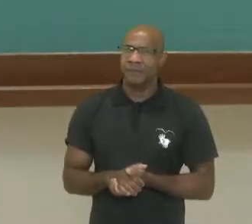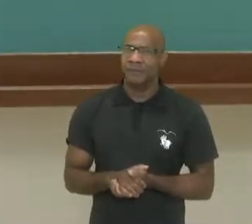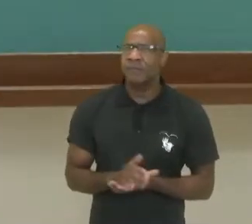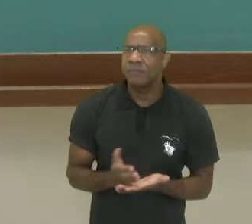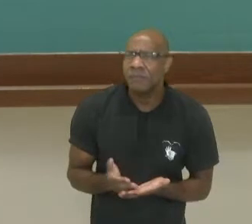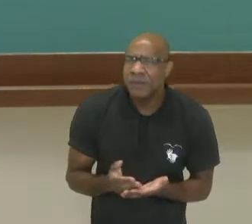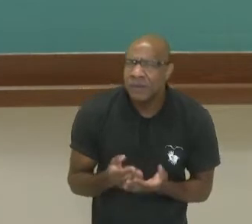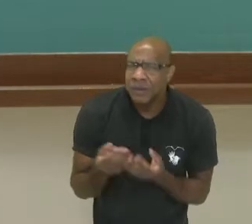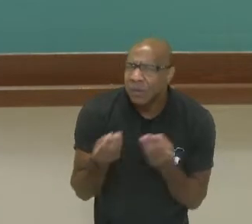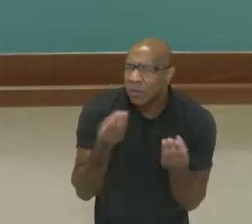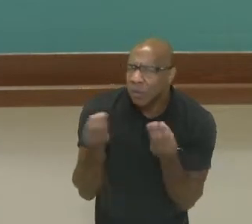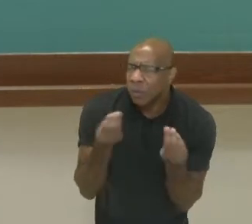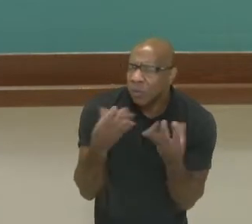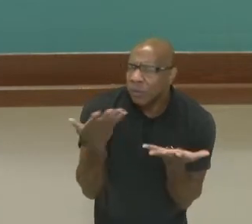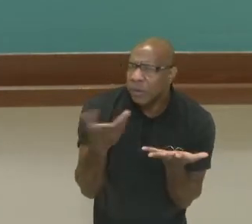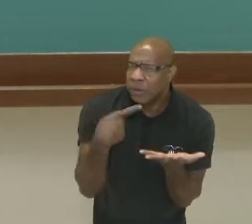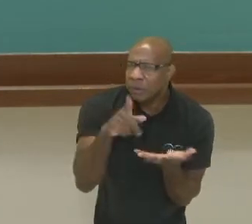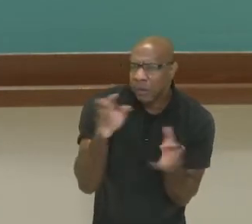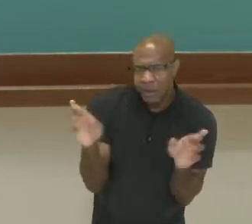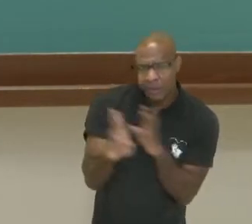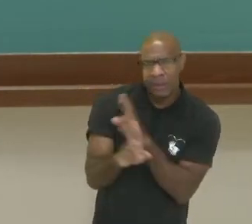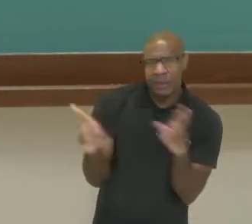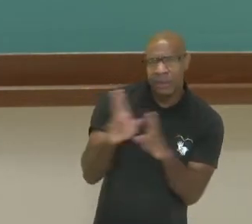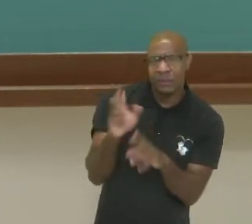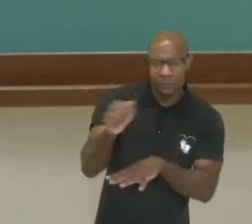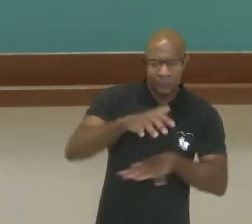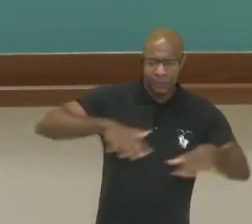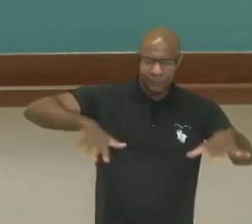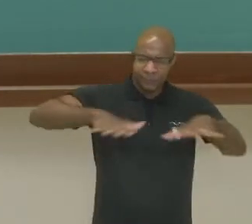Como é que tem sido a tua relação com o meio ambiente?